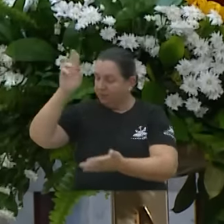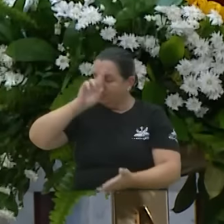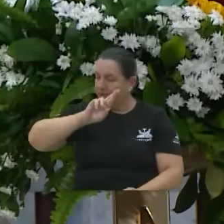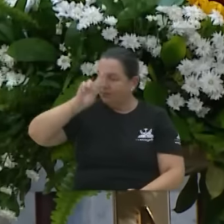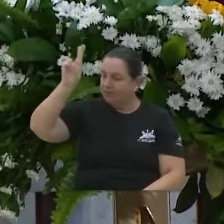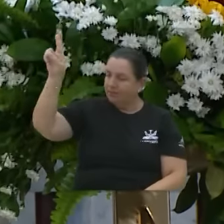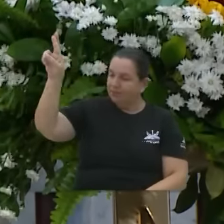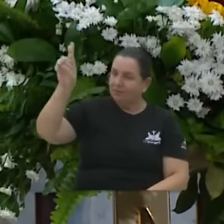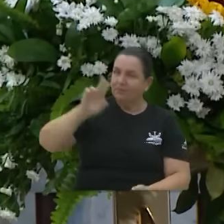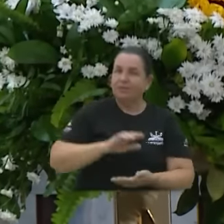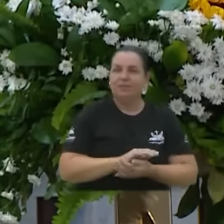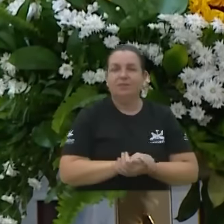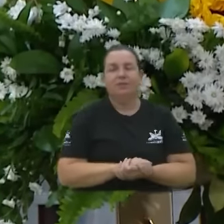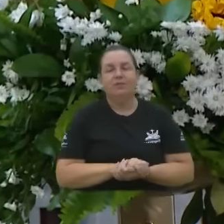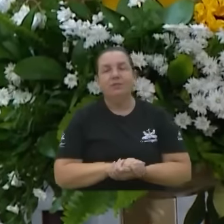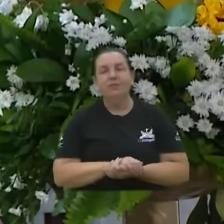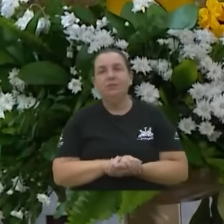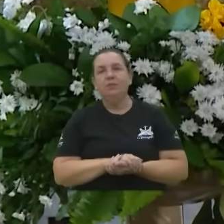Glória a vós,